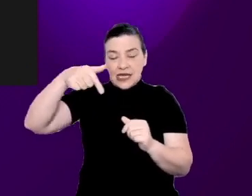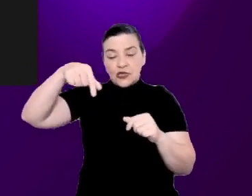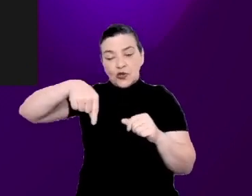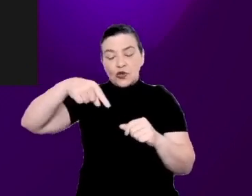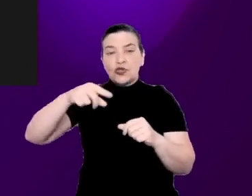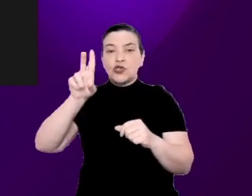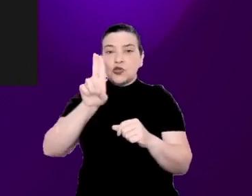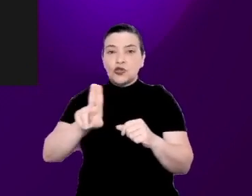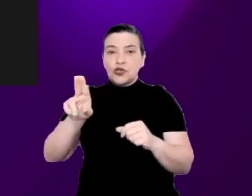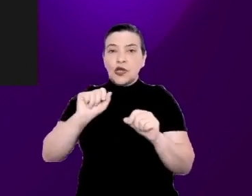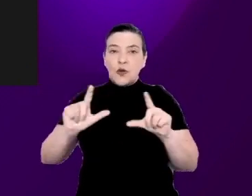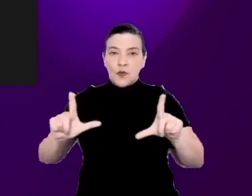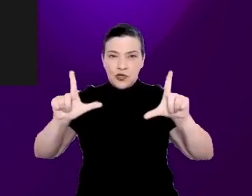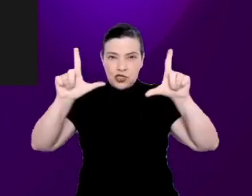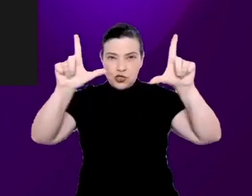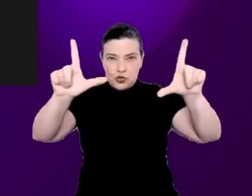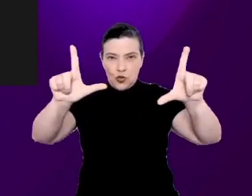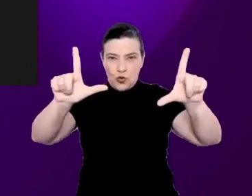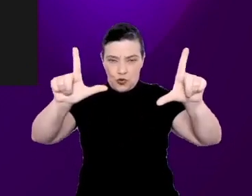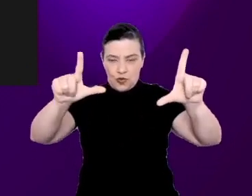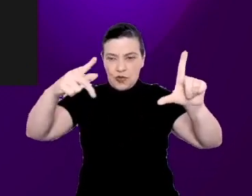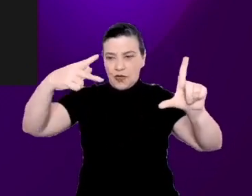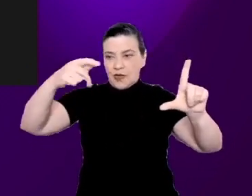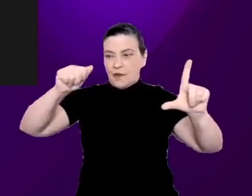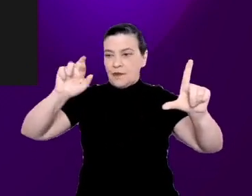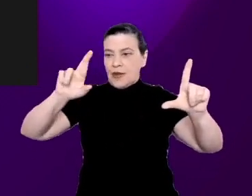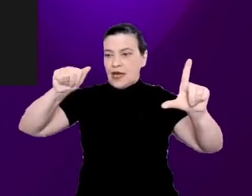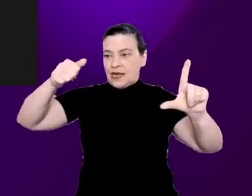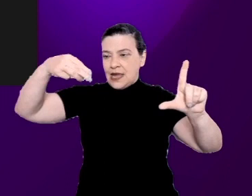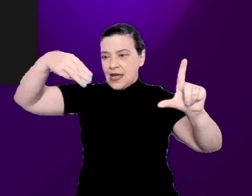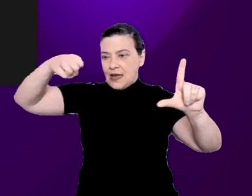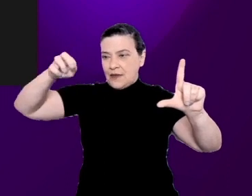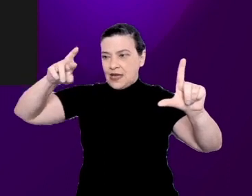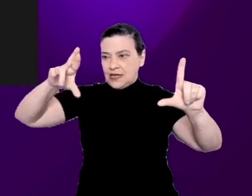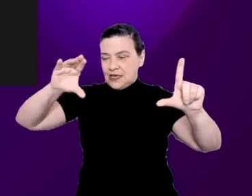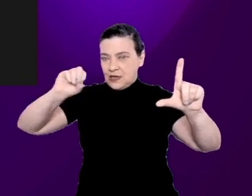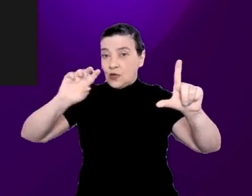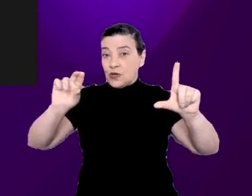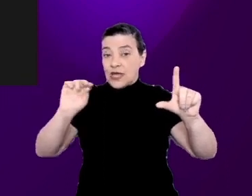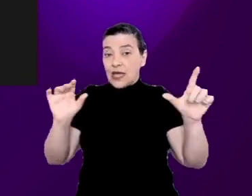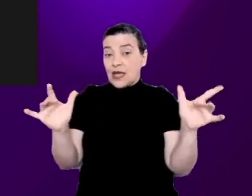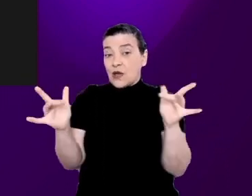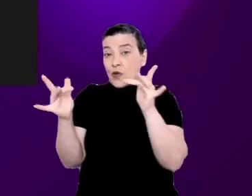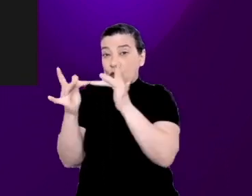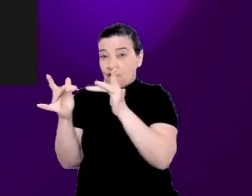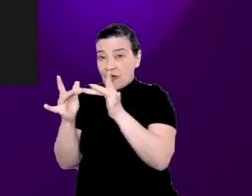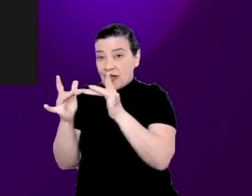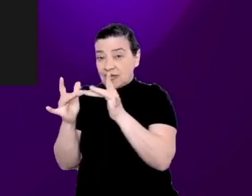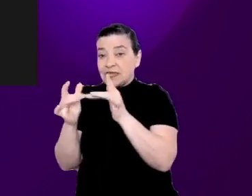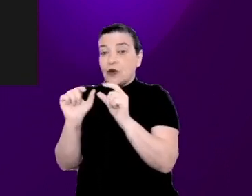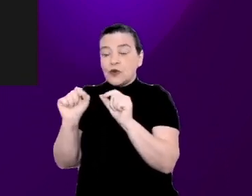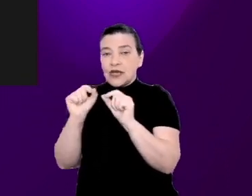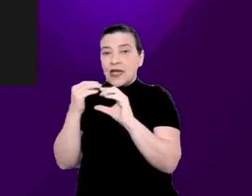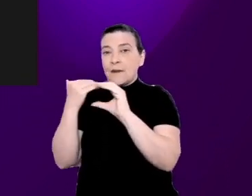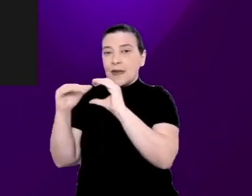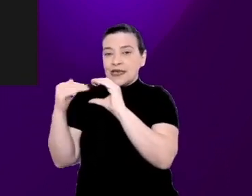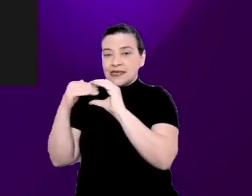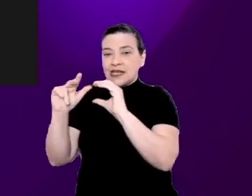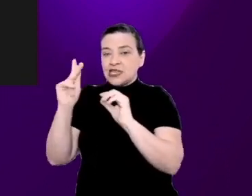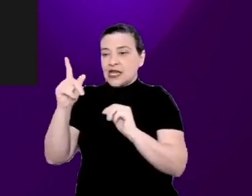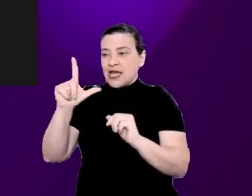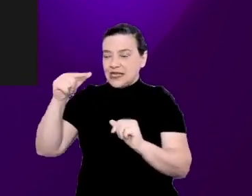O monitor multiparamétrico, quando ele conversa com o TASI, com o NV, ele envia uma mensagem HL7, em que ele